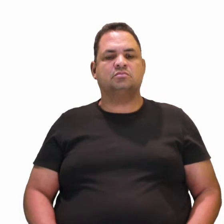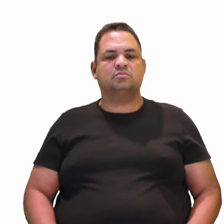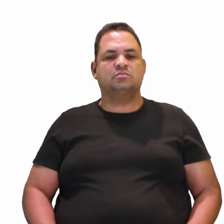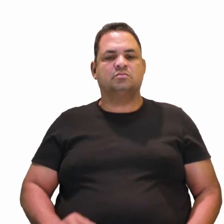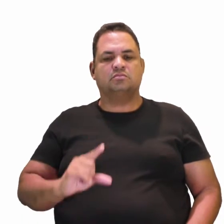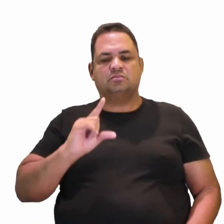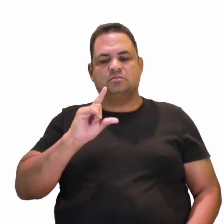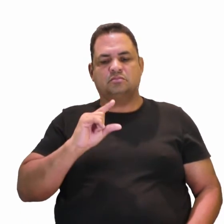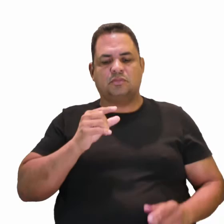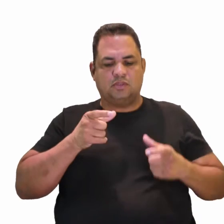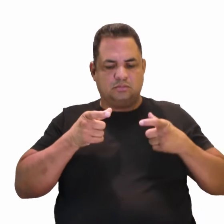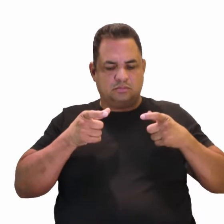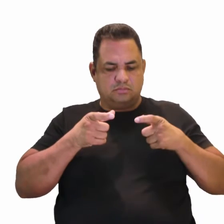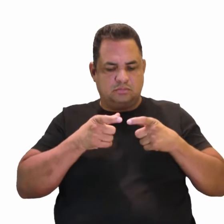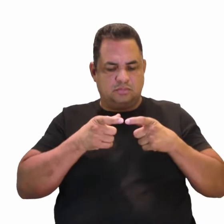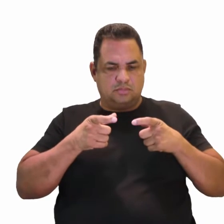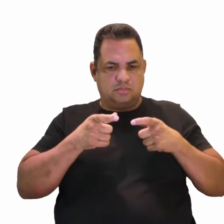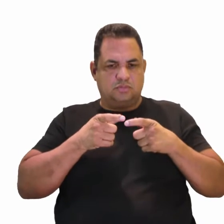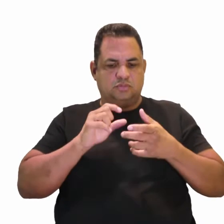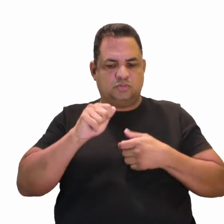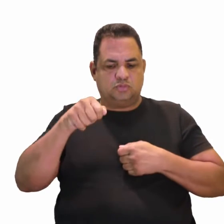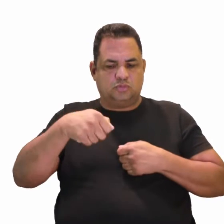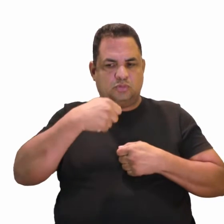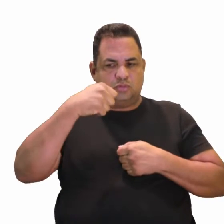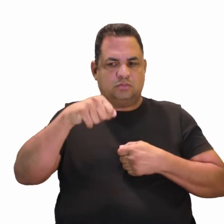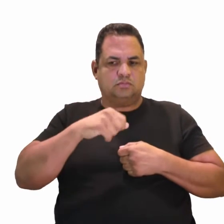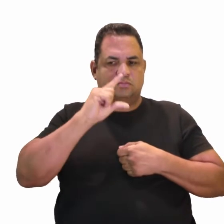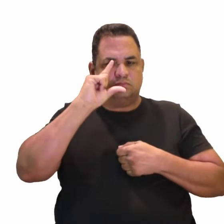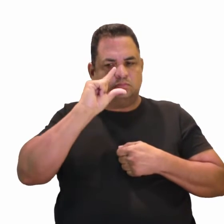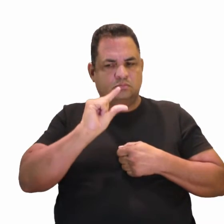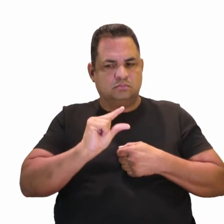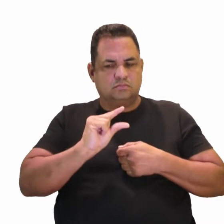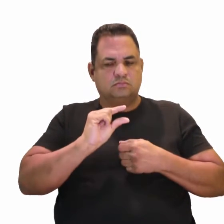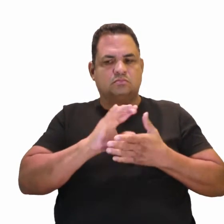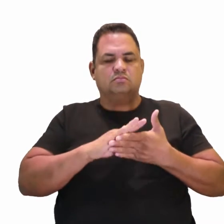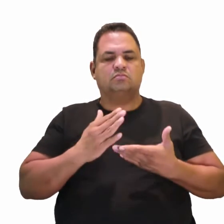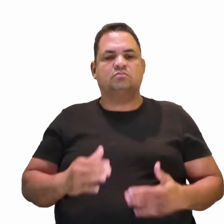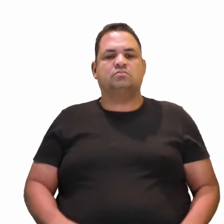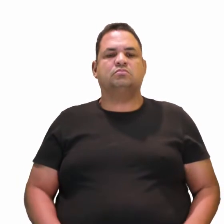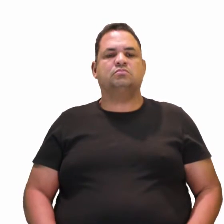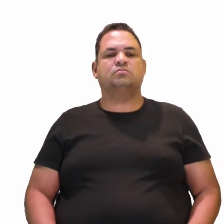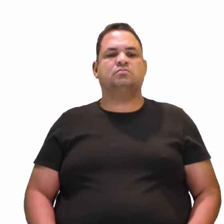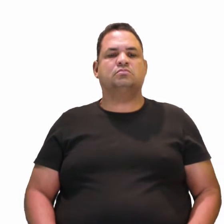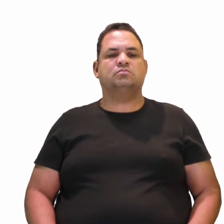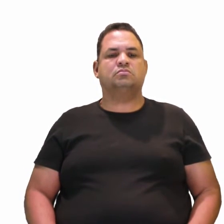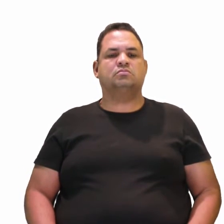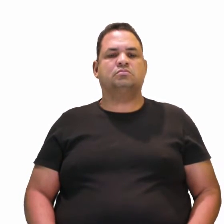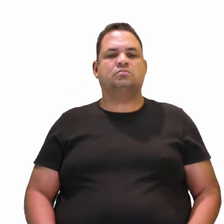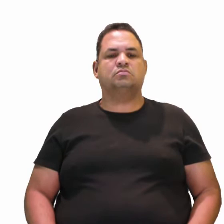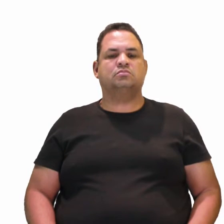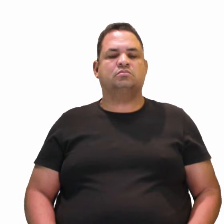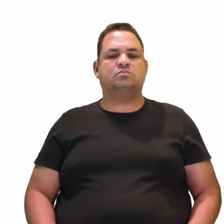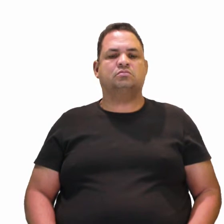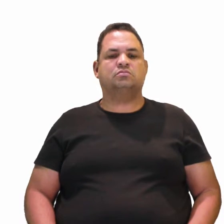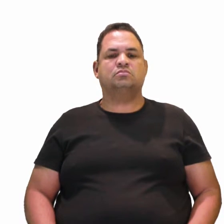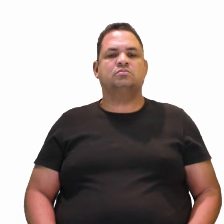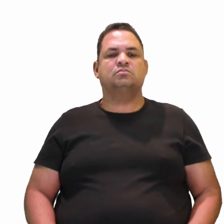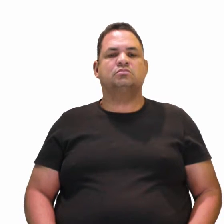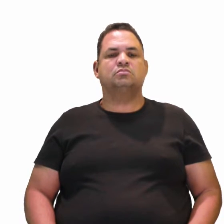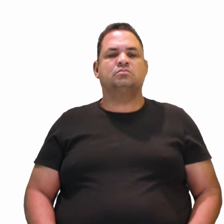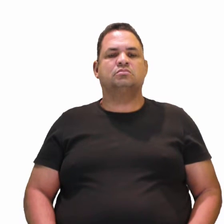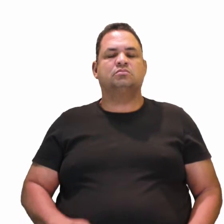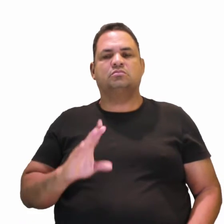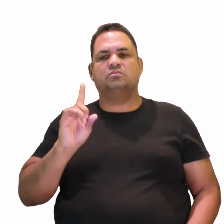suas refeições, né? Tantas colheres de tanta coisa, tem que colocar, enfim. Don't add salt to your food.